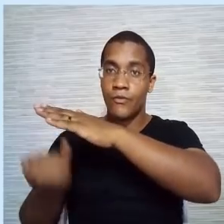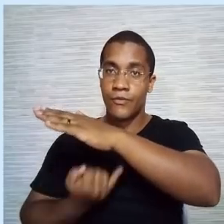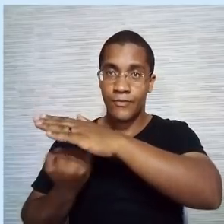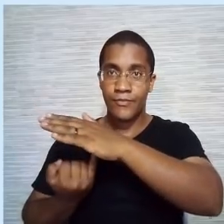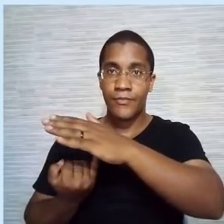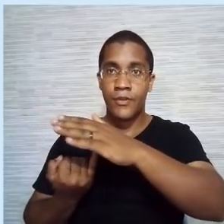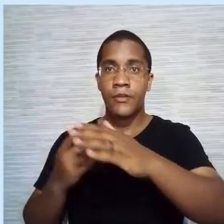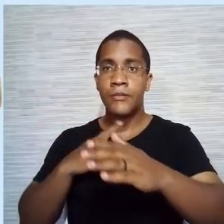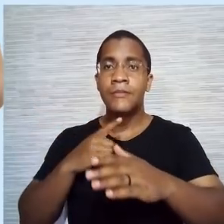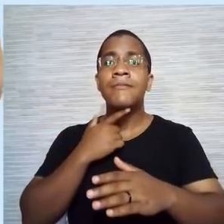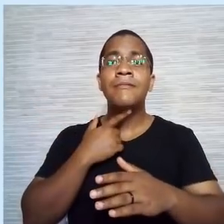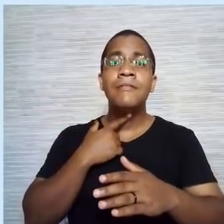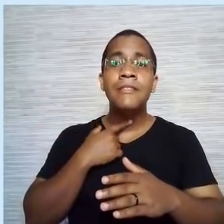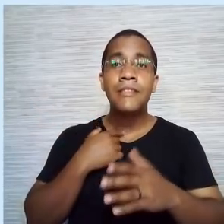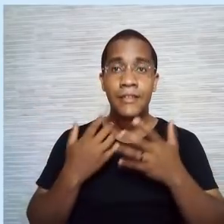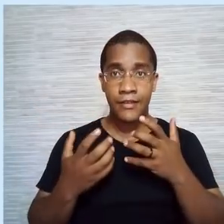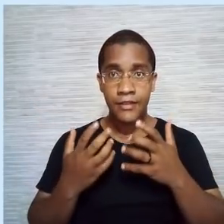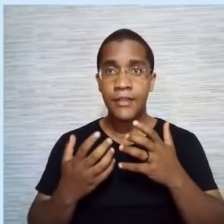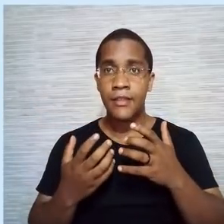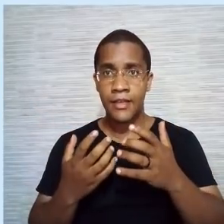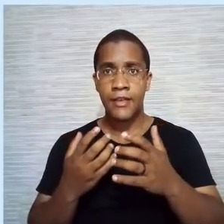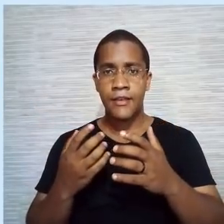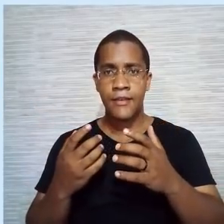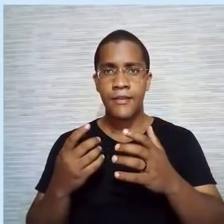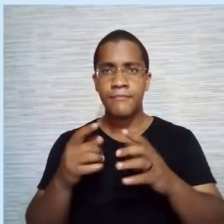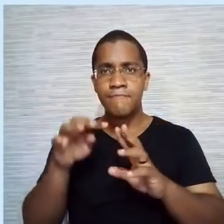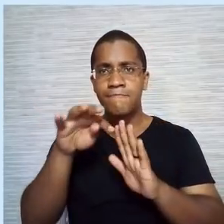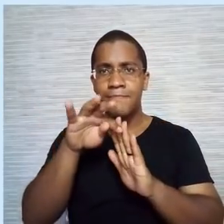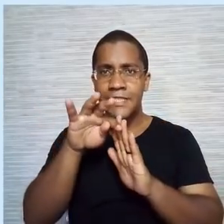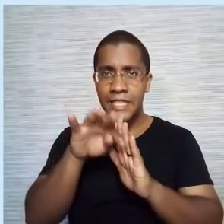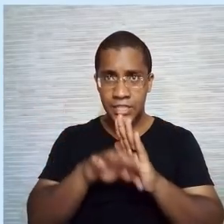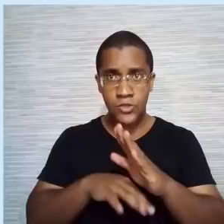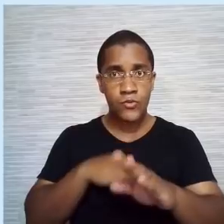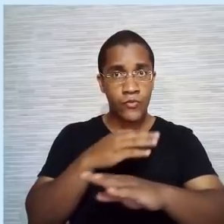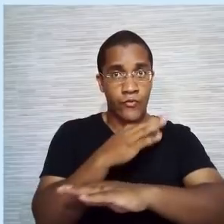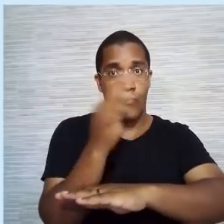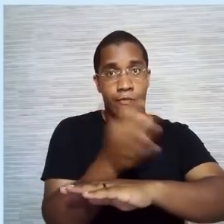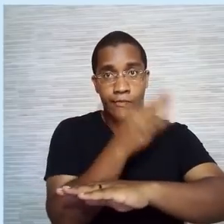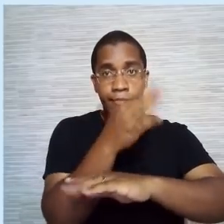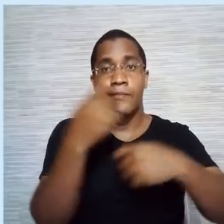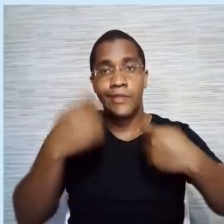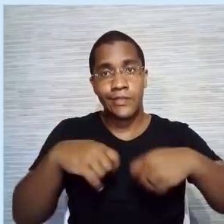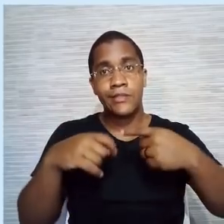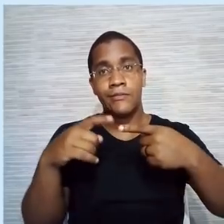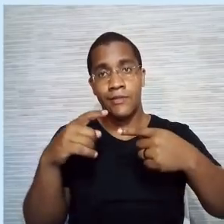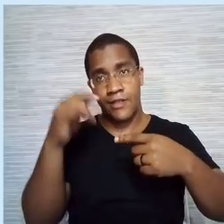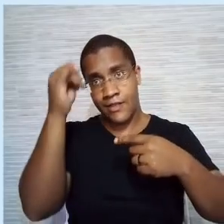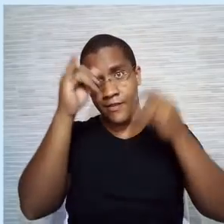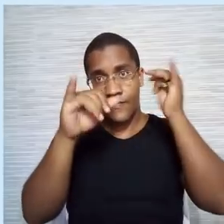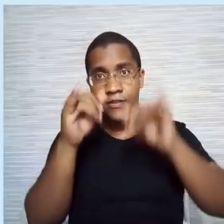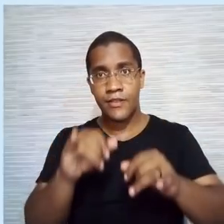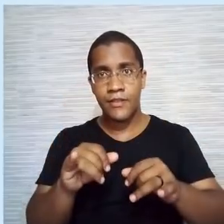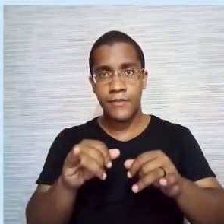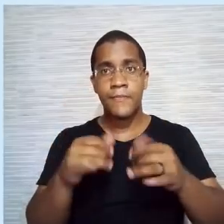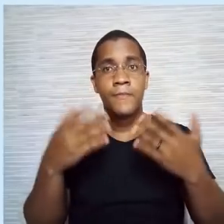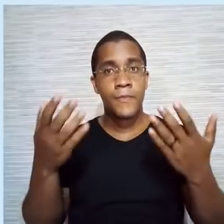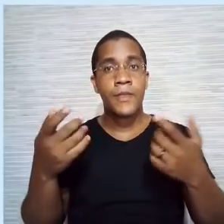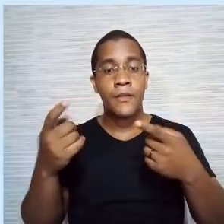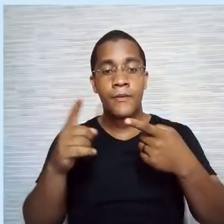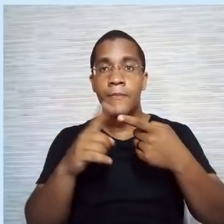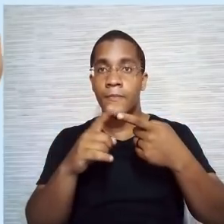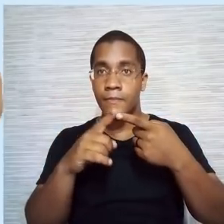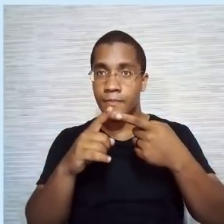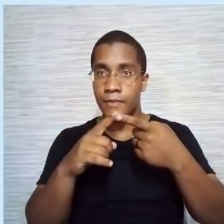que querem, que gostaram, que optaram por gêneros mais formais, devem evitar. Então vamos lá,